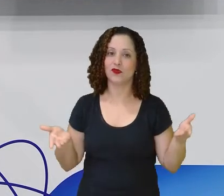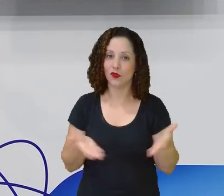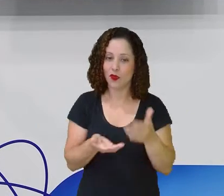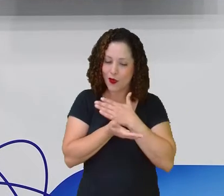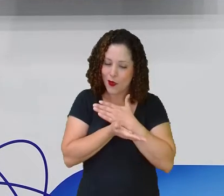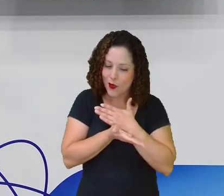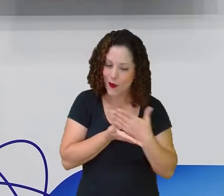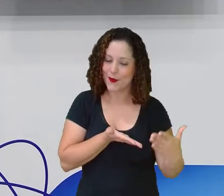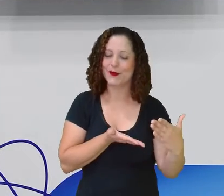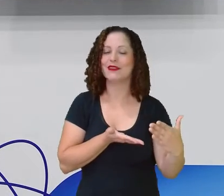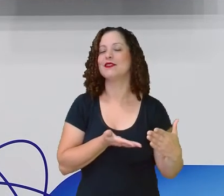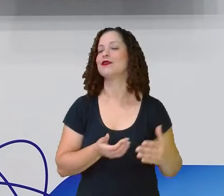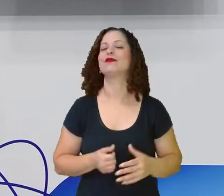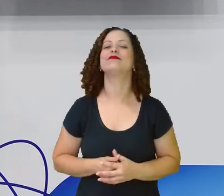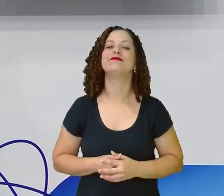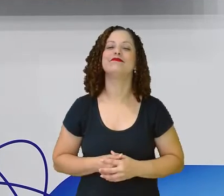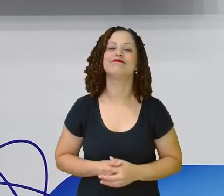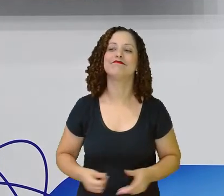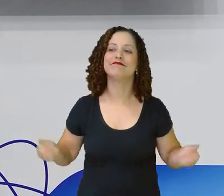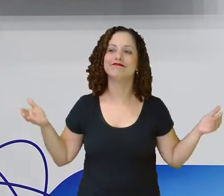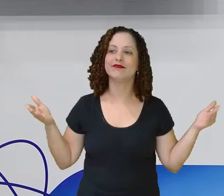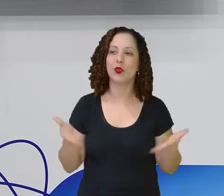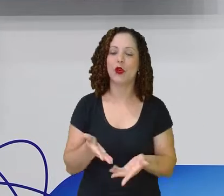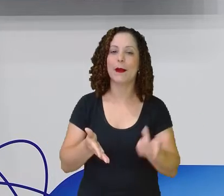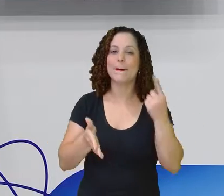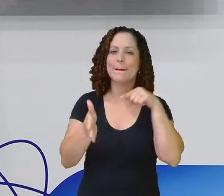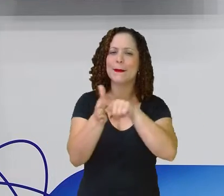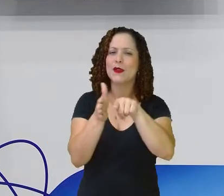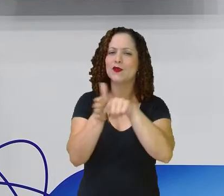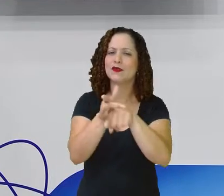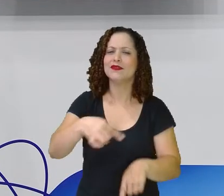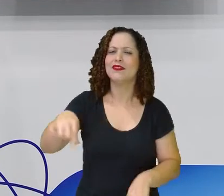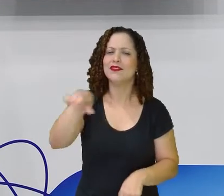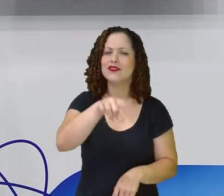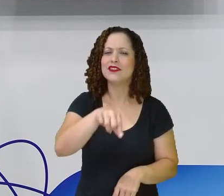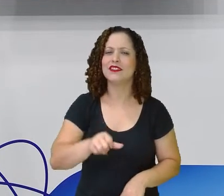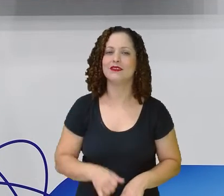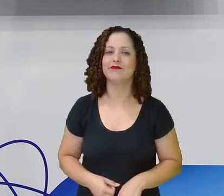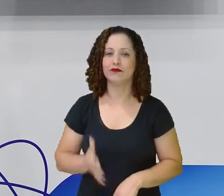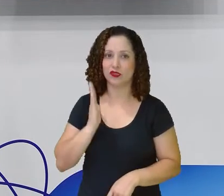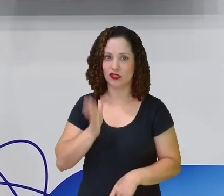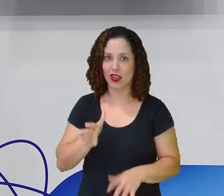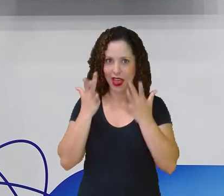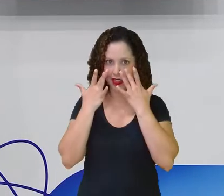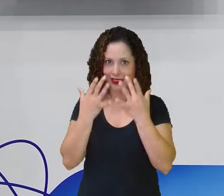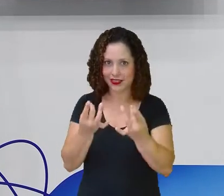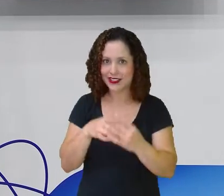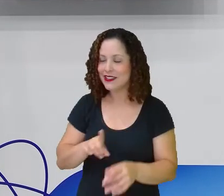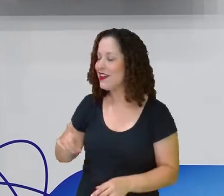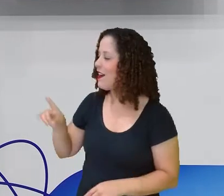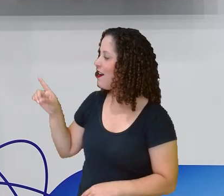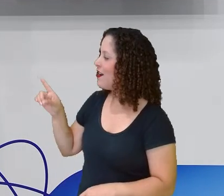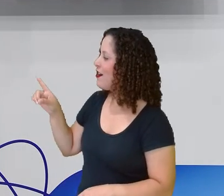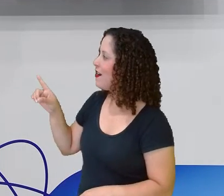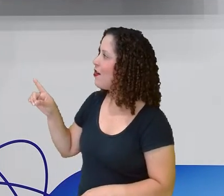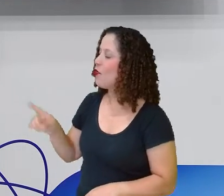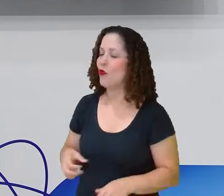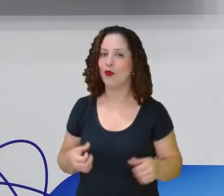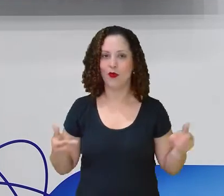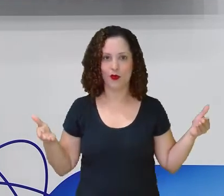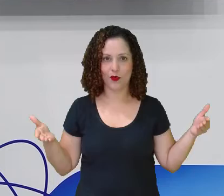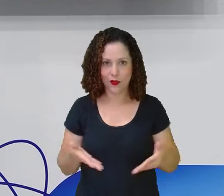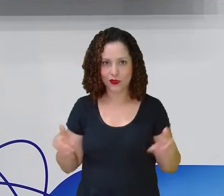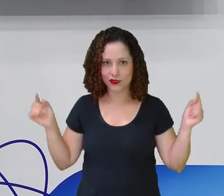introdução. Agora eu quero saber de você. Se você realmente prestou atenção no que a gente viu